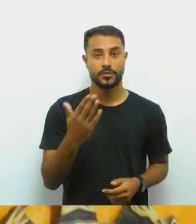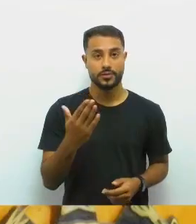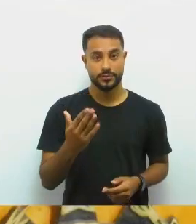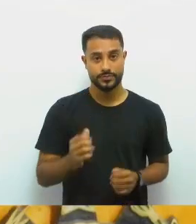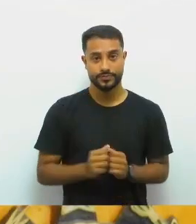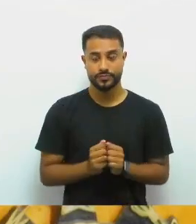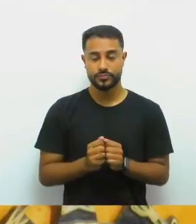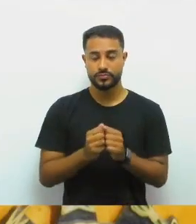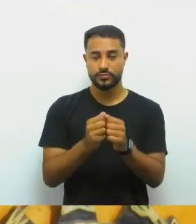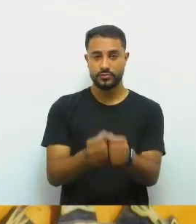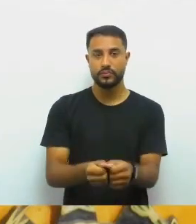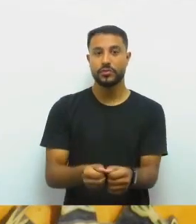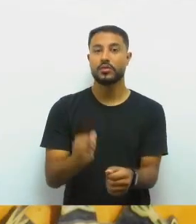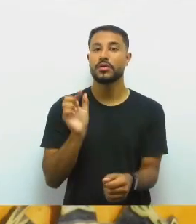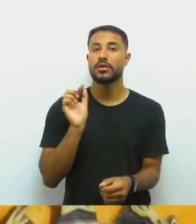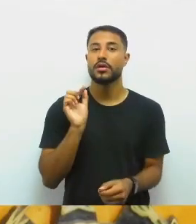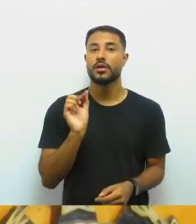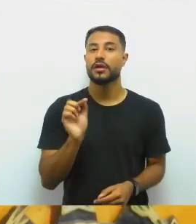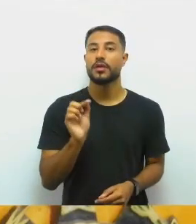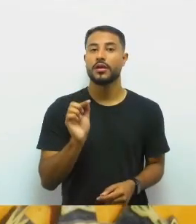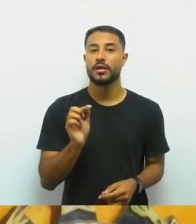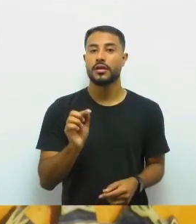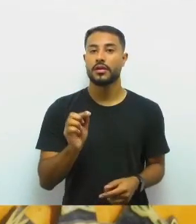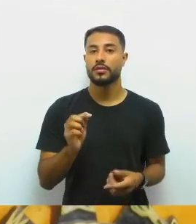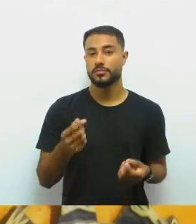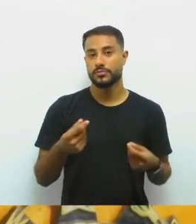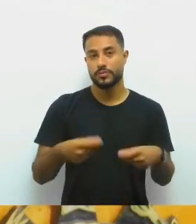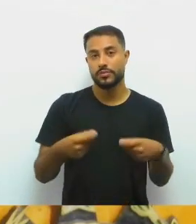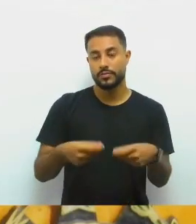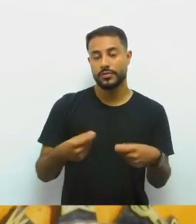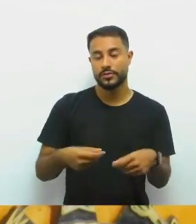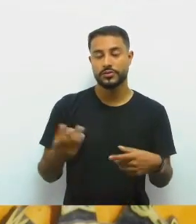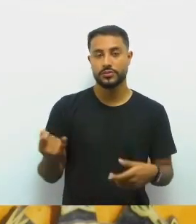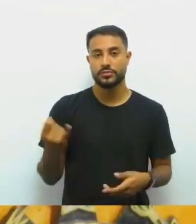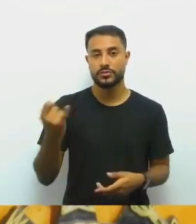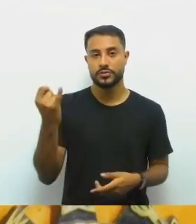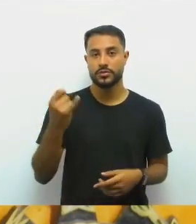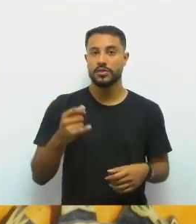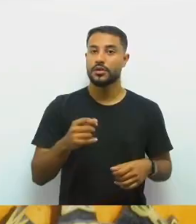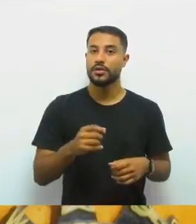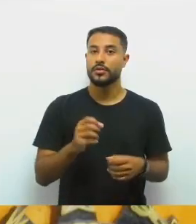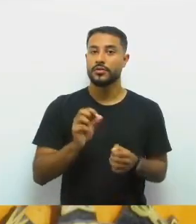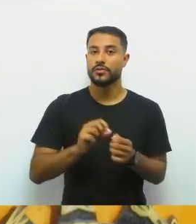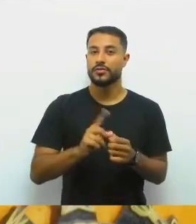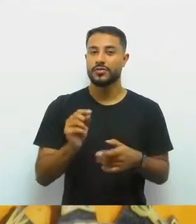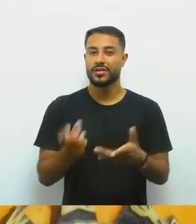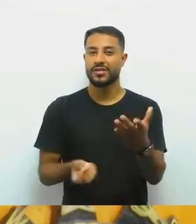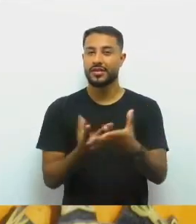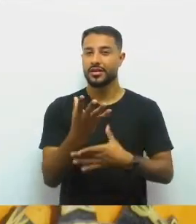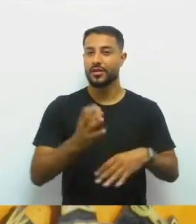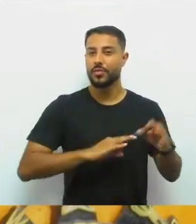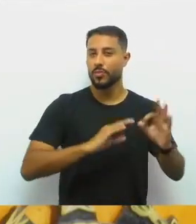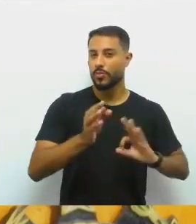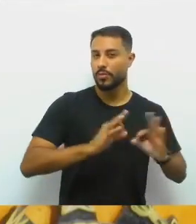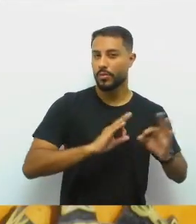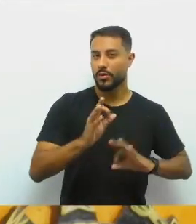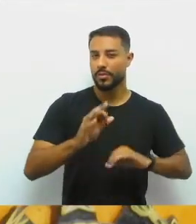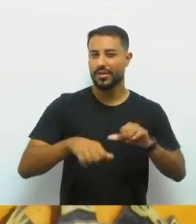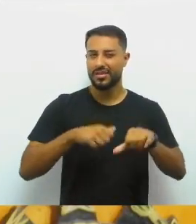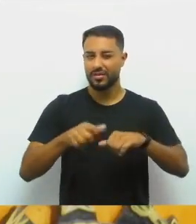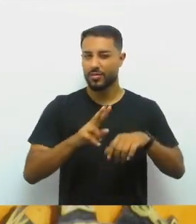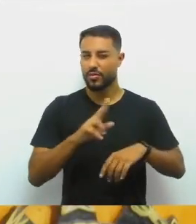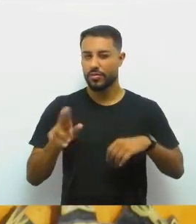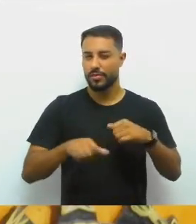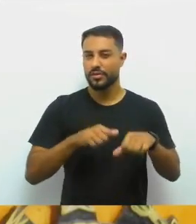a órgãos competentes para que seja criado o programa Transforma Dor para atender os municípios que são acometidos